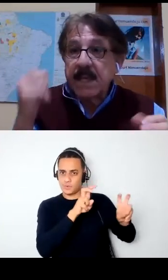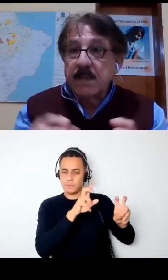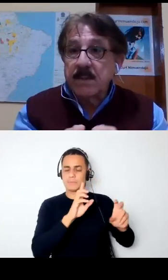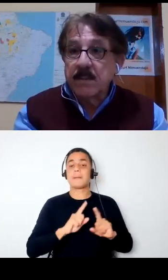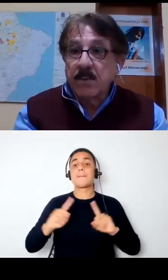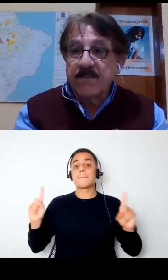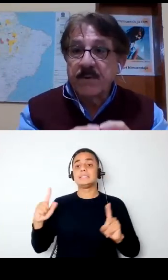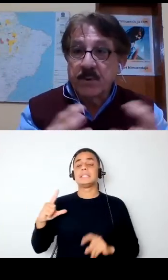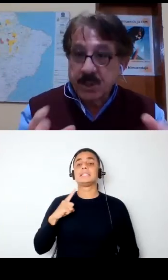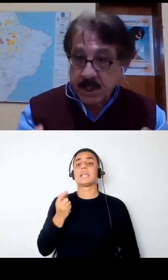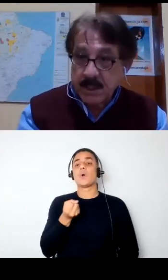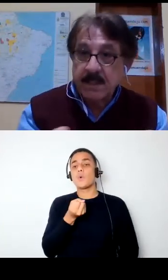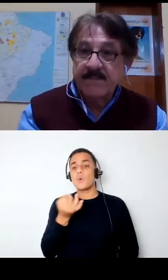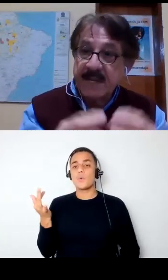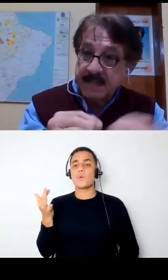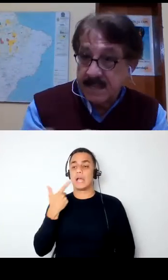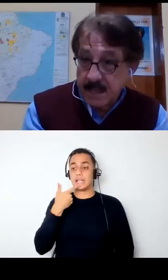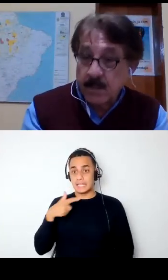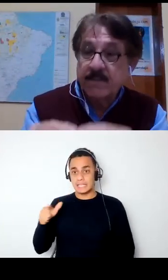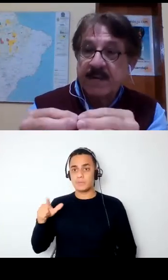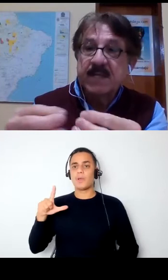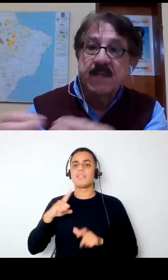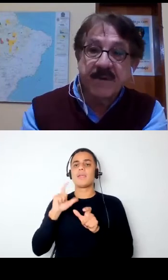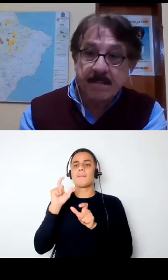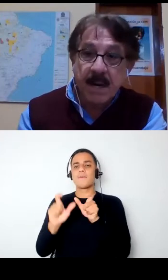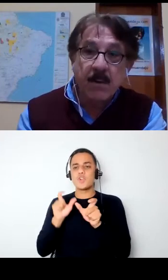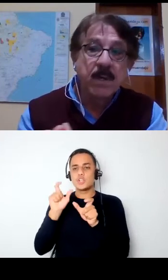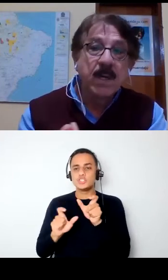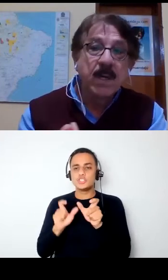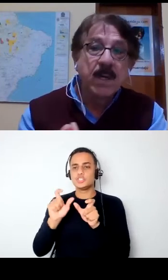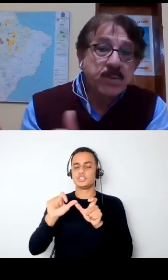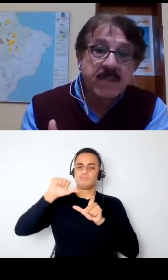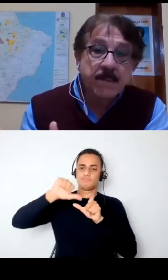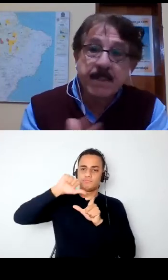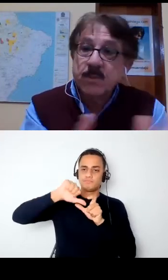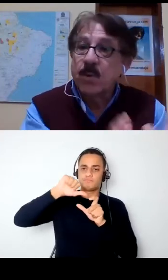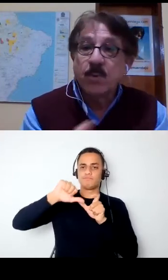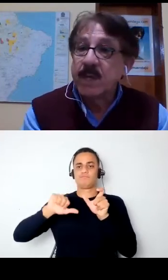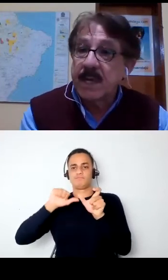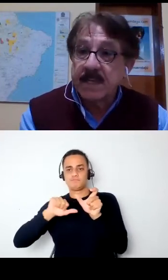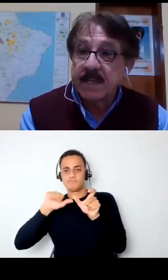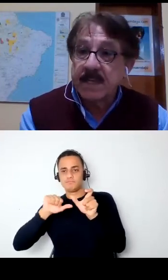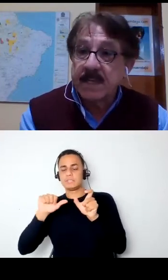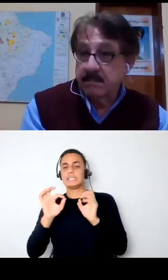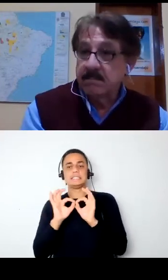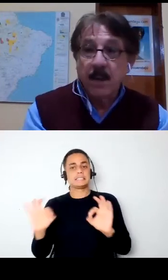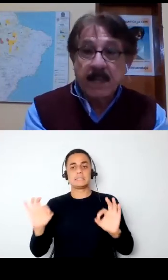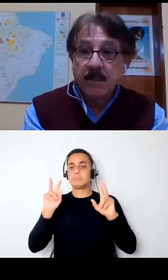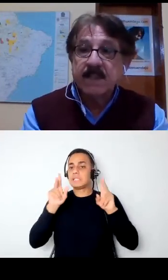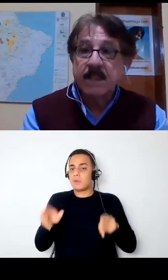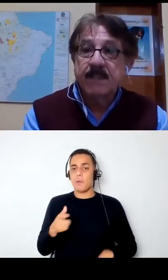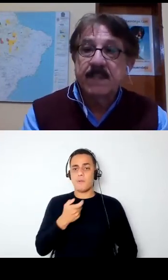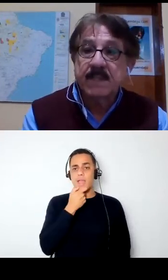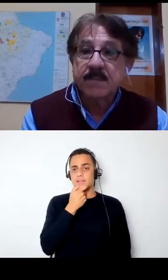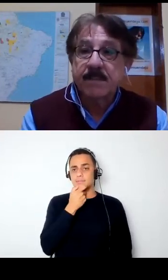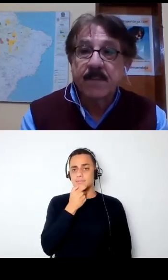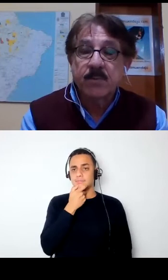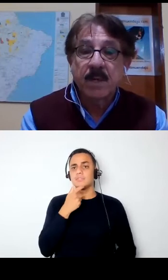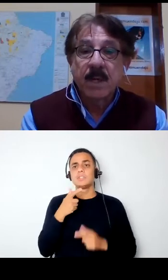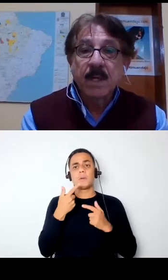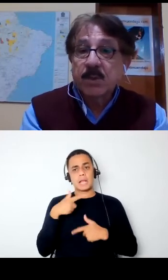que têm morfologia, flexão verbal, muito simples, como o inglês. É uma língua simples